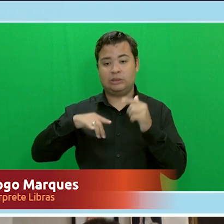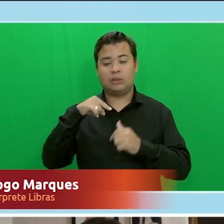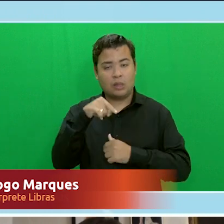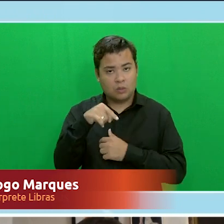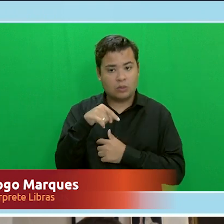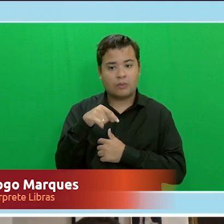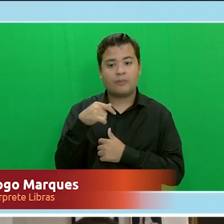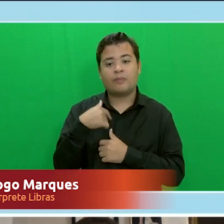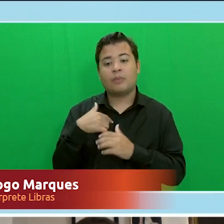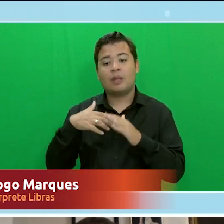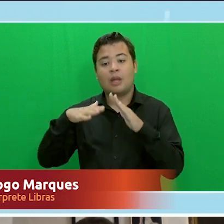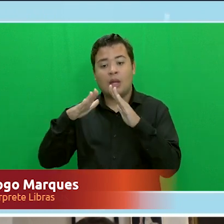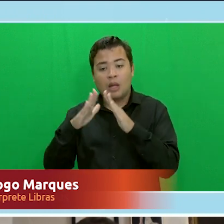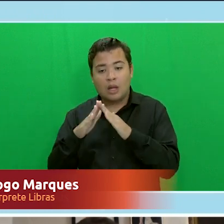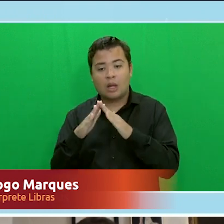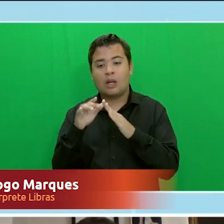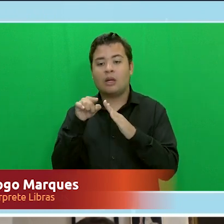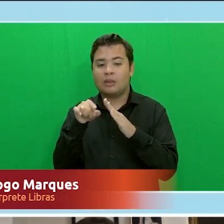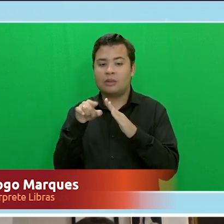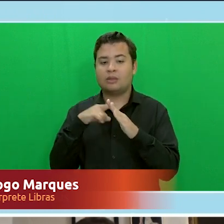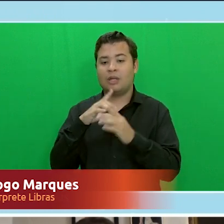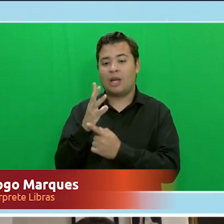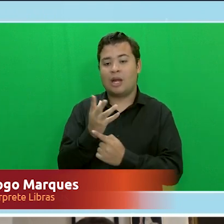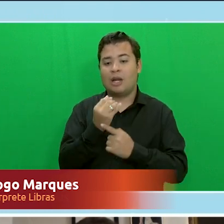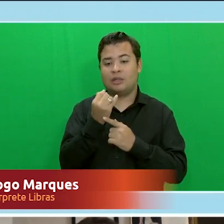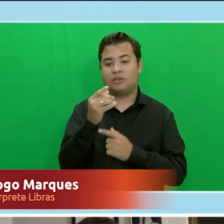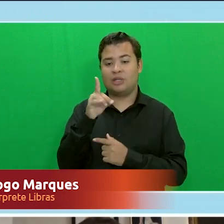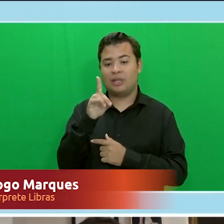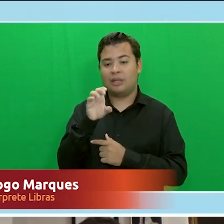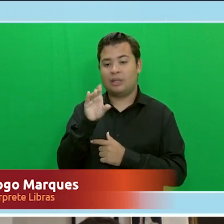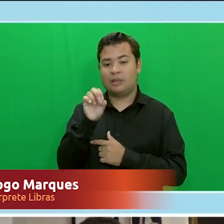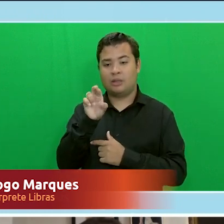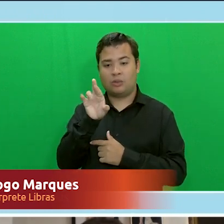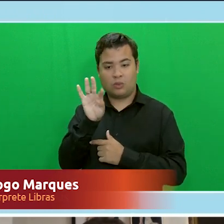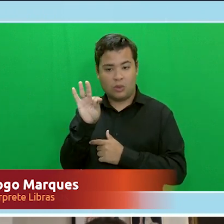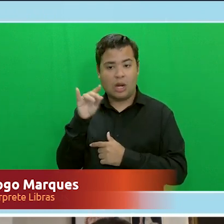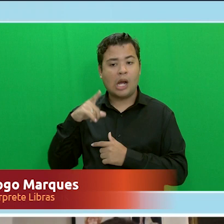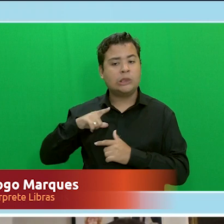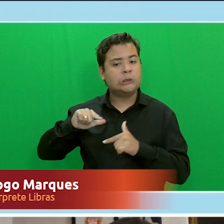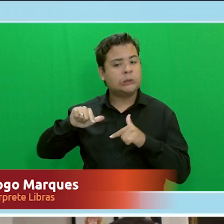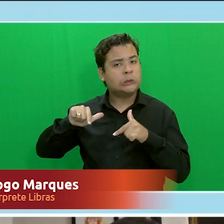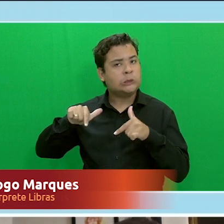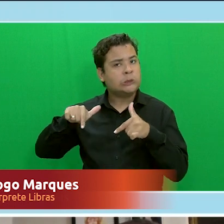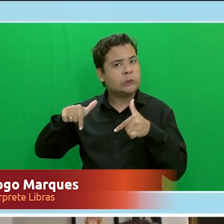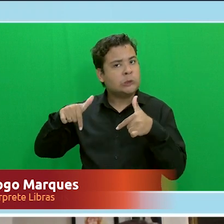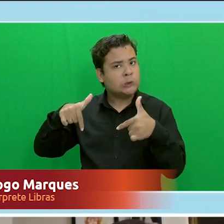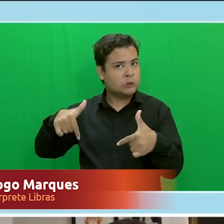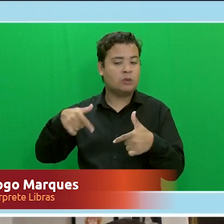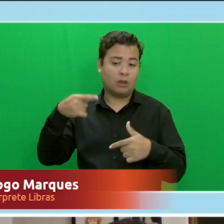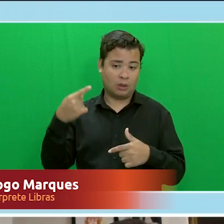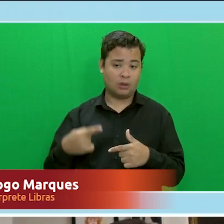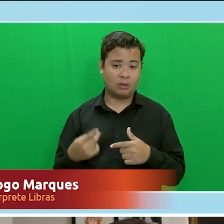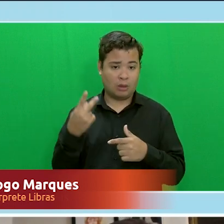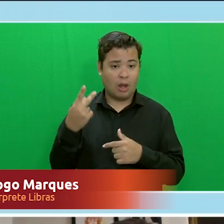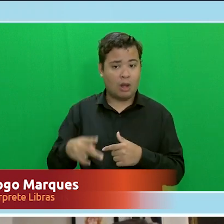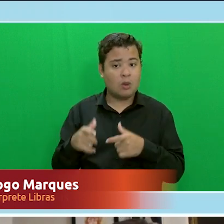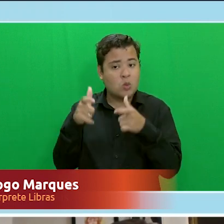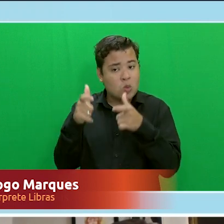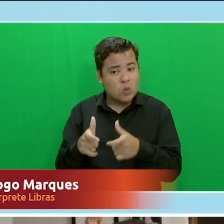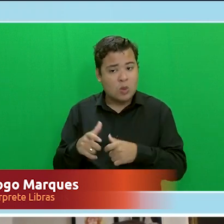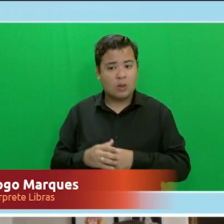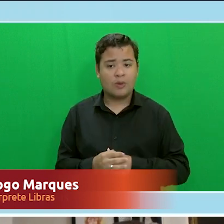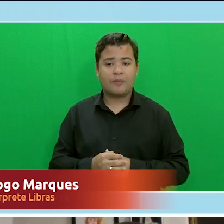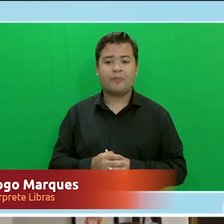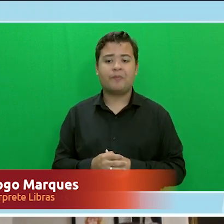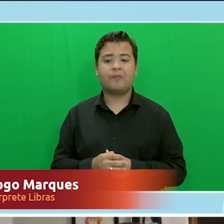aliás, moro até numa casa Art Deco, eu sou uma das resistentes aqui nesse centro.